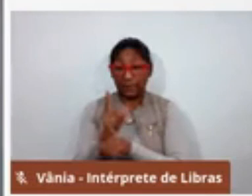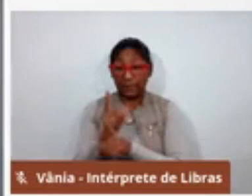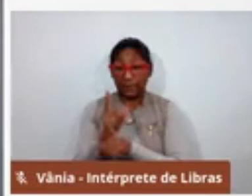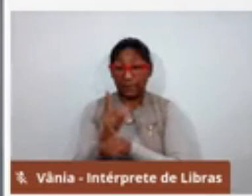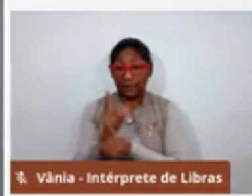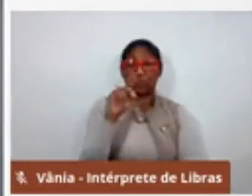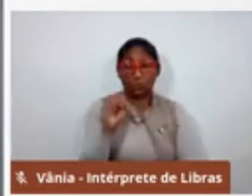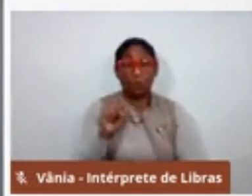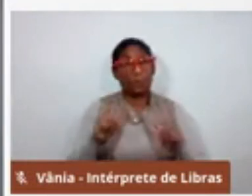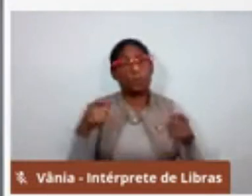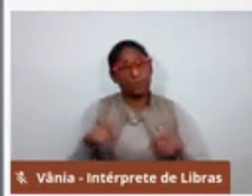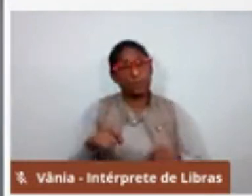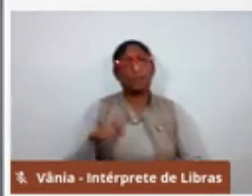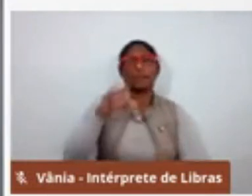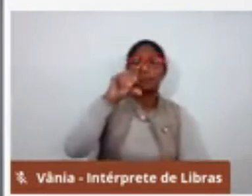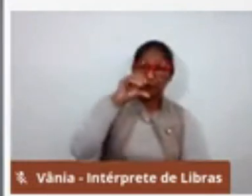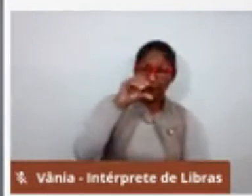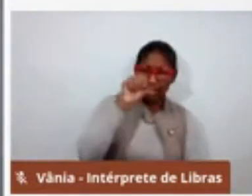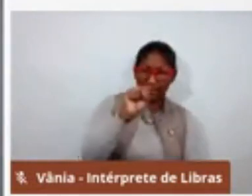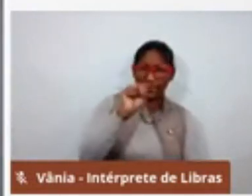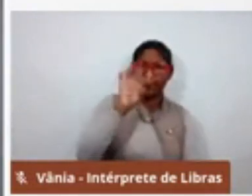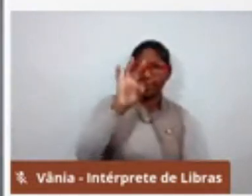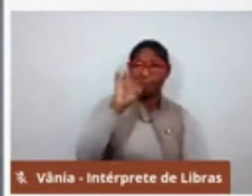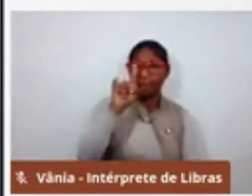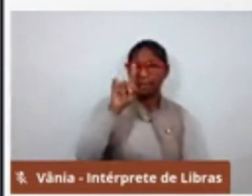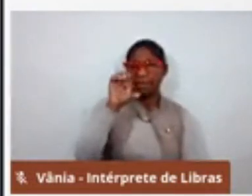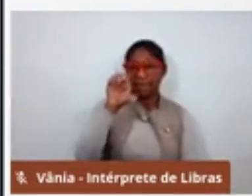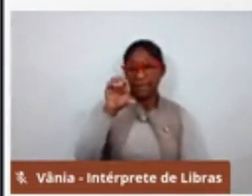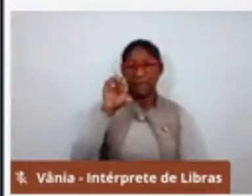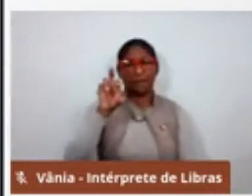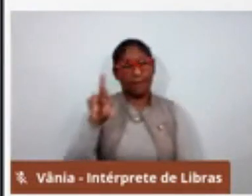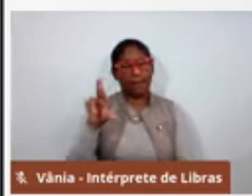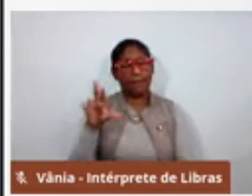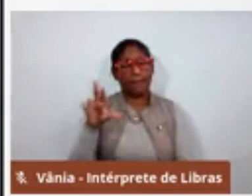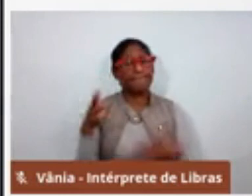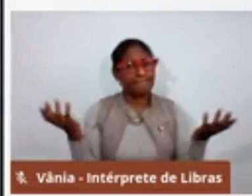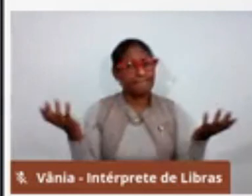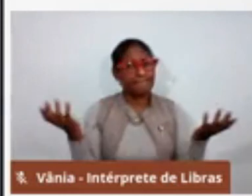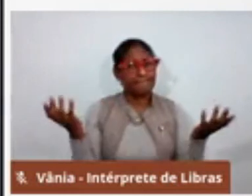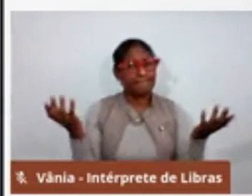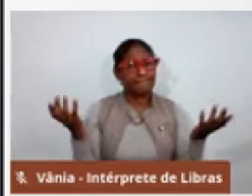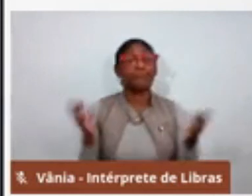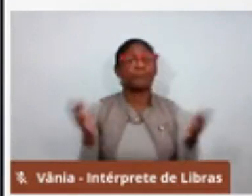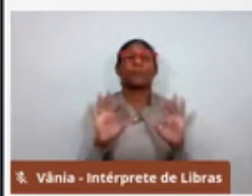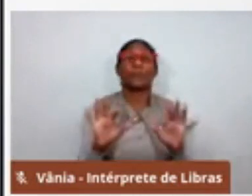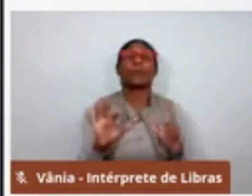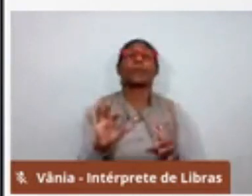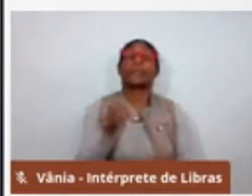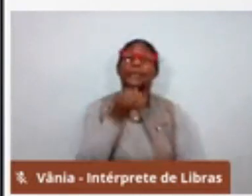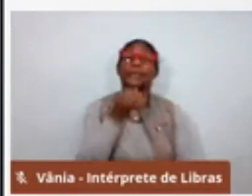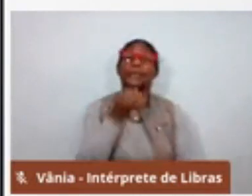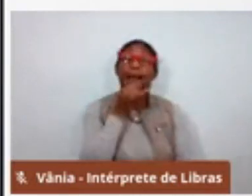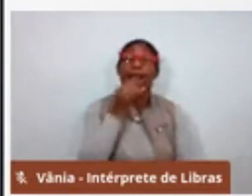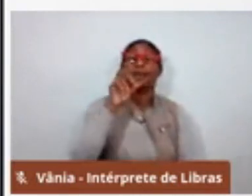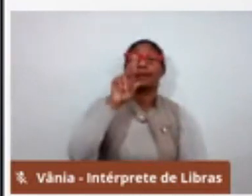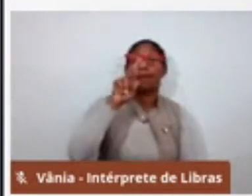com RT-PCR. Né? Então, a gente está aqui com a oportunidade de falar do nosso Testar RS, que é o projeto de ampliação